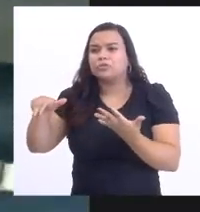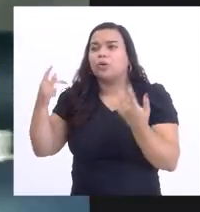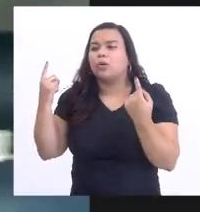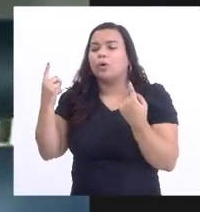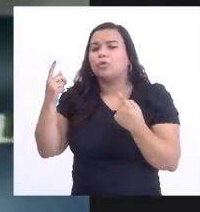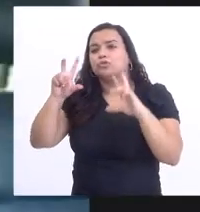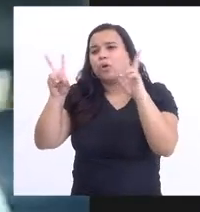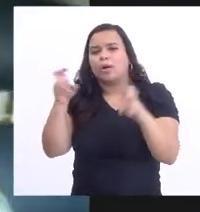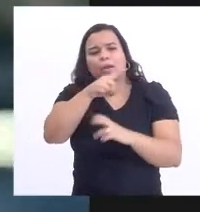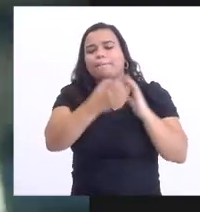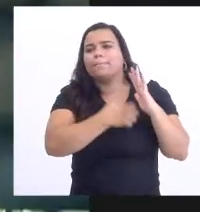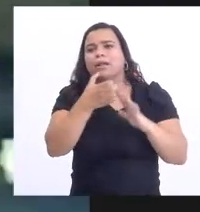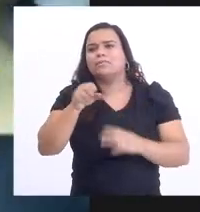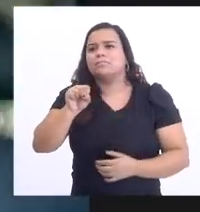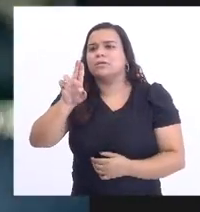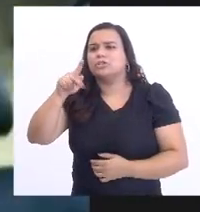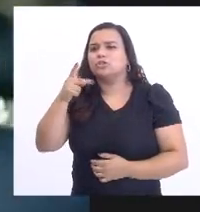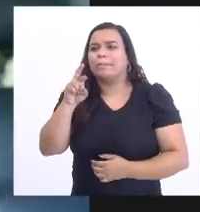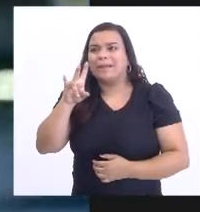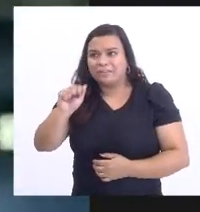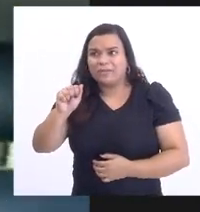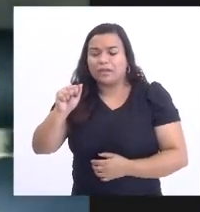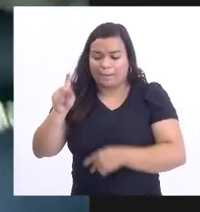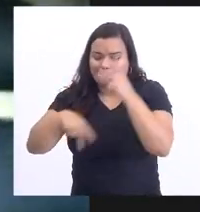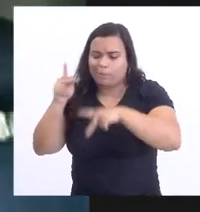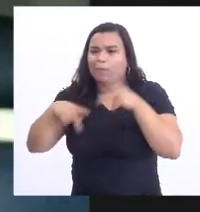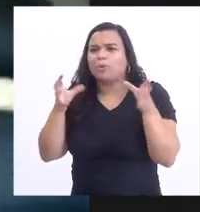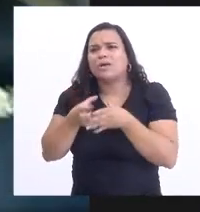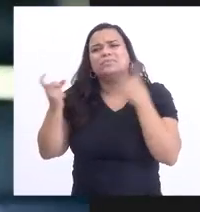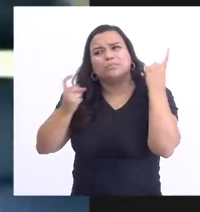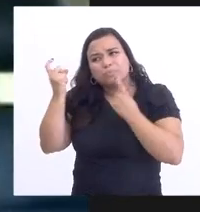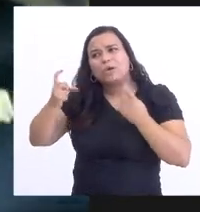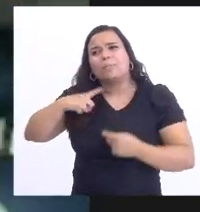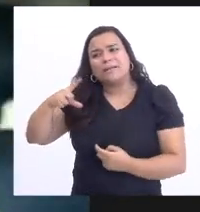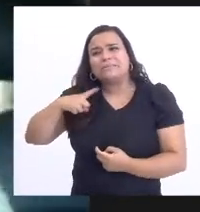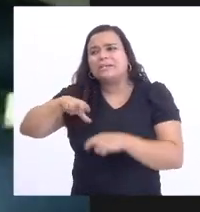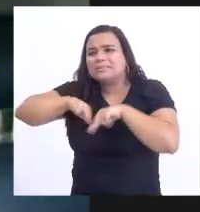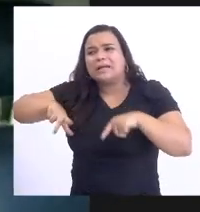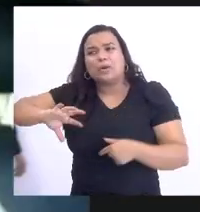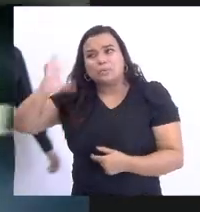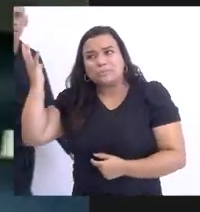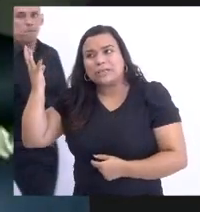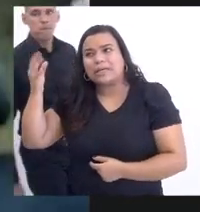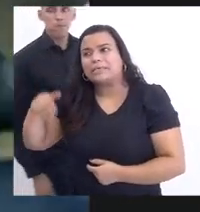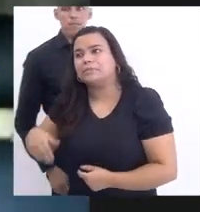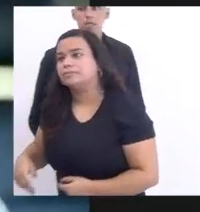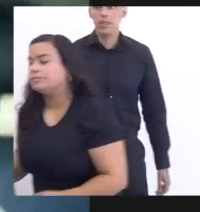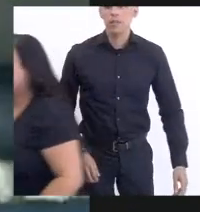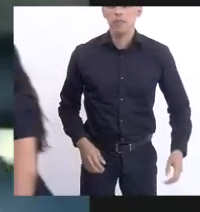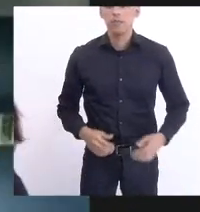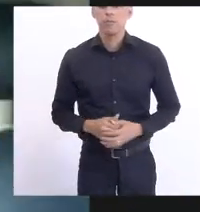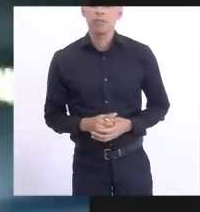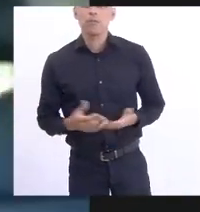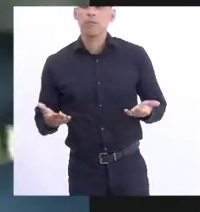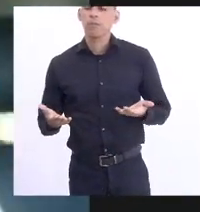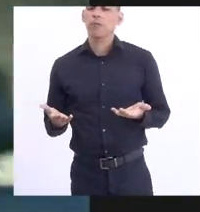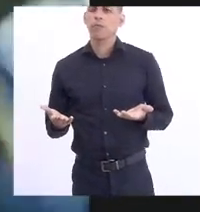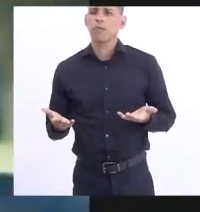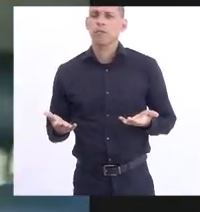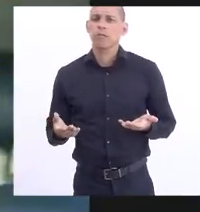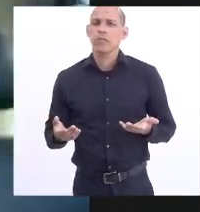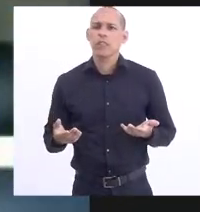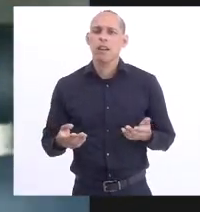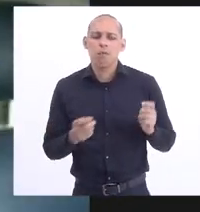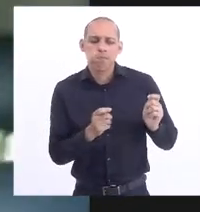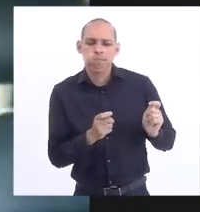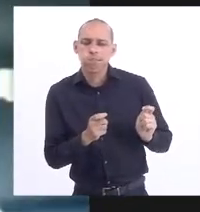população, ela está muito preocupada com a situação que está hoje a supervia, pela falta de pontualidade, a